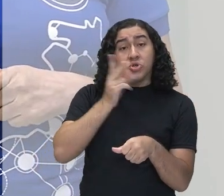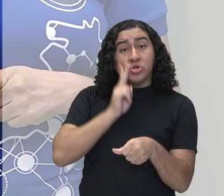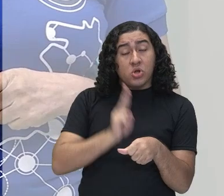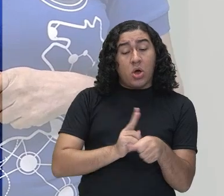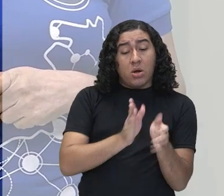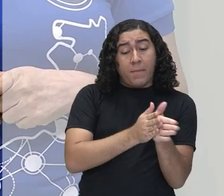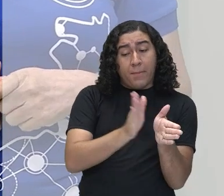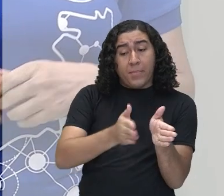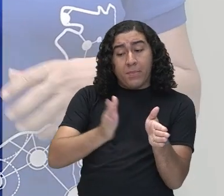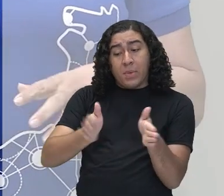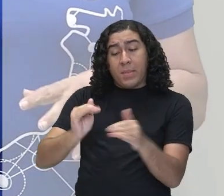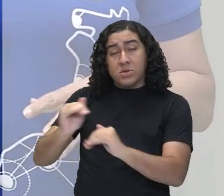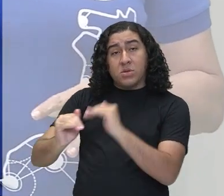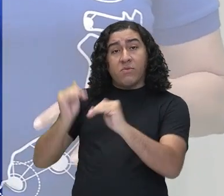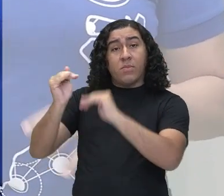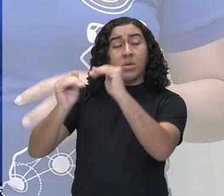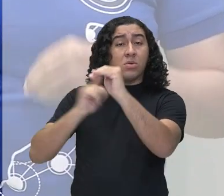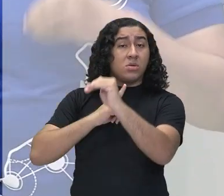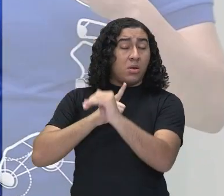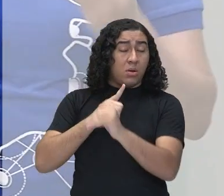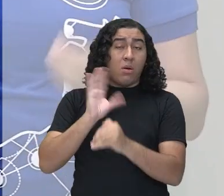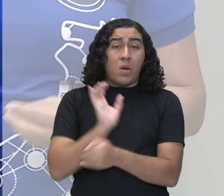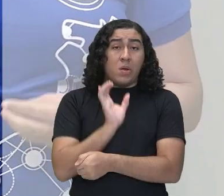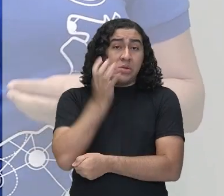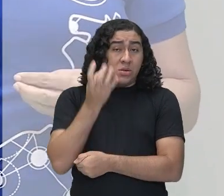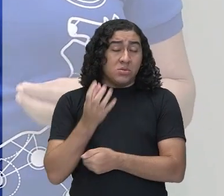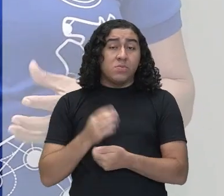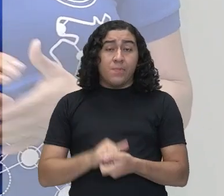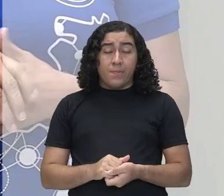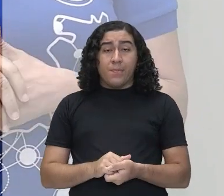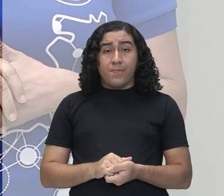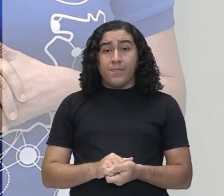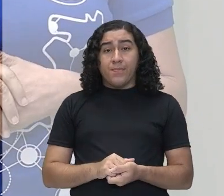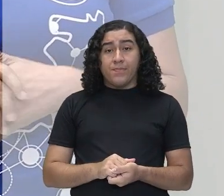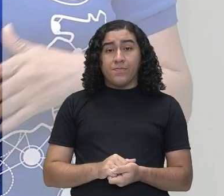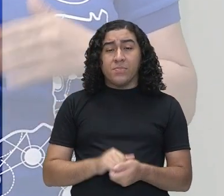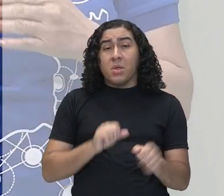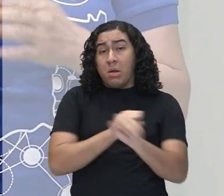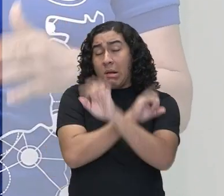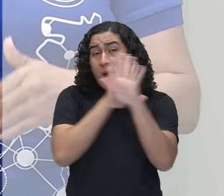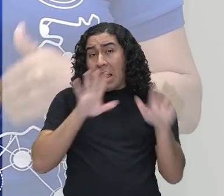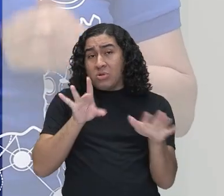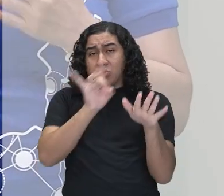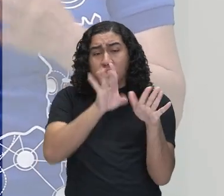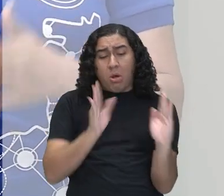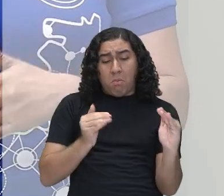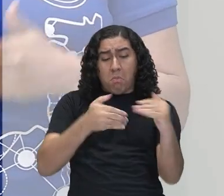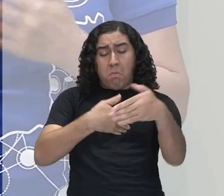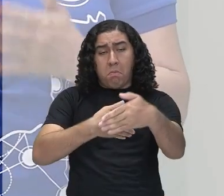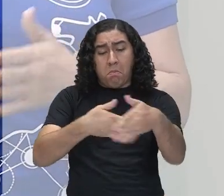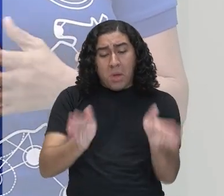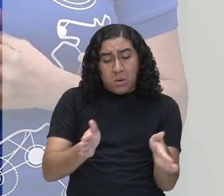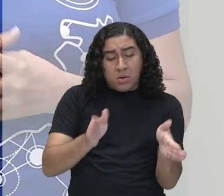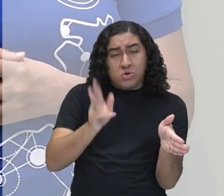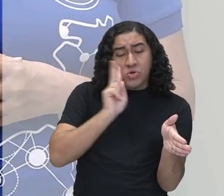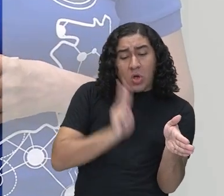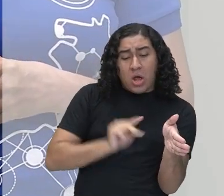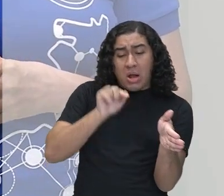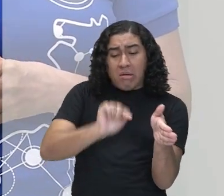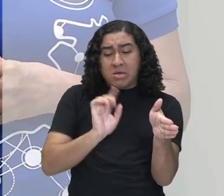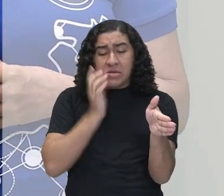sendo contada. Claro, né, que vai sair daquele ambiente, vai andando para